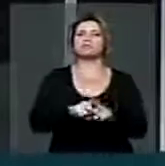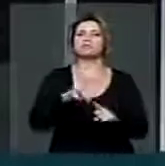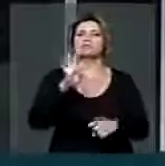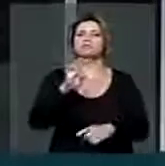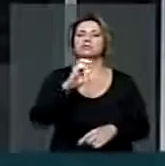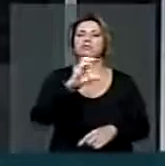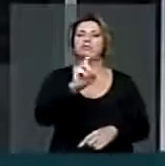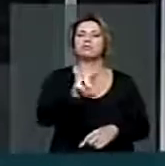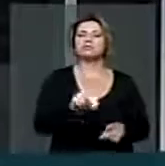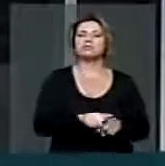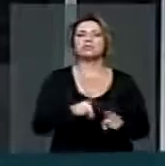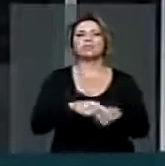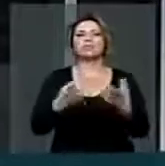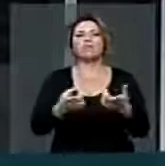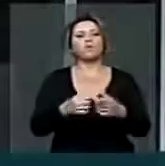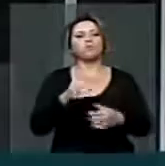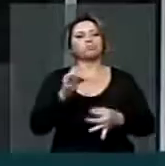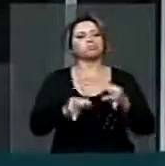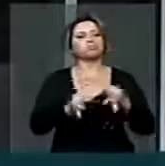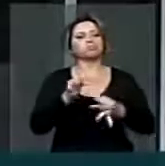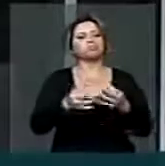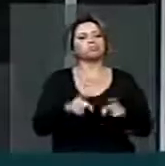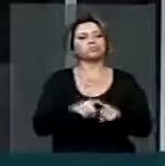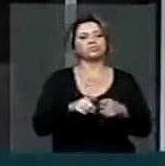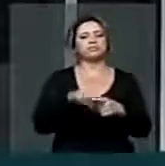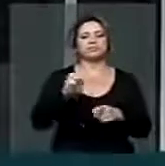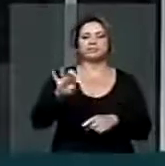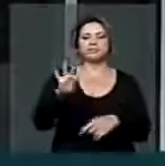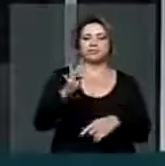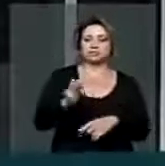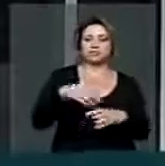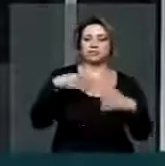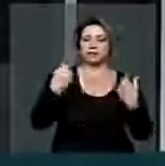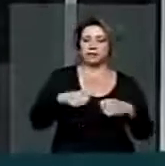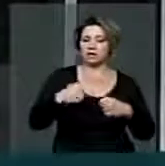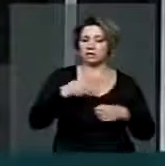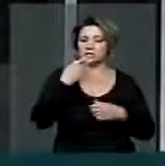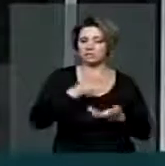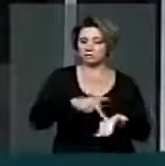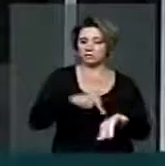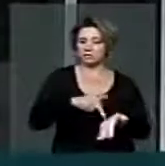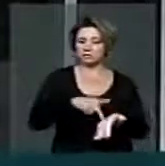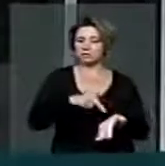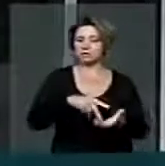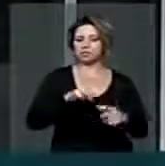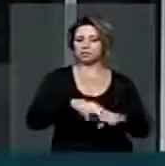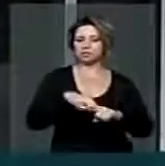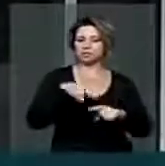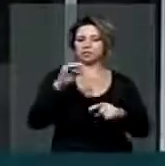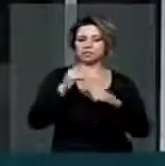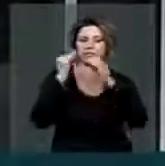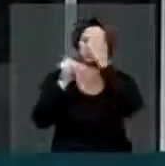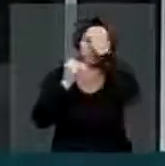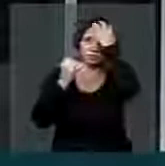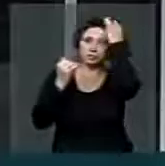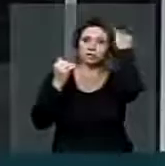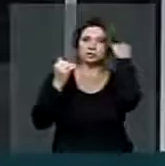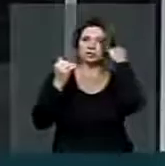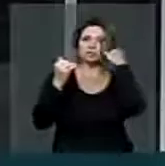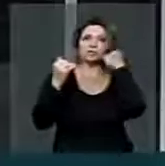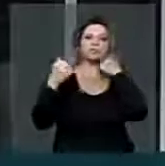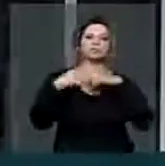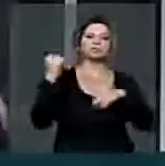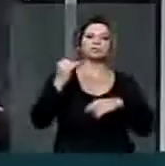Público ou integrantes do Poder Judiciário. É isso que nós precisamos, senhor presidente, e por isso a importância de aprovarmos